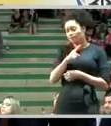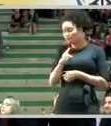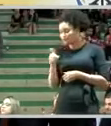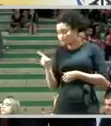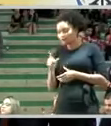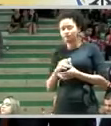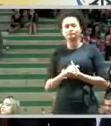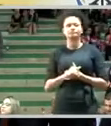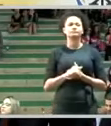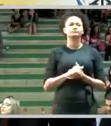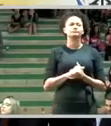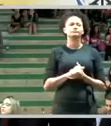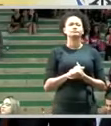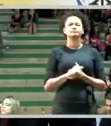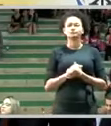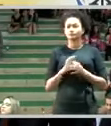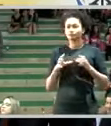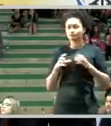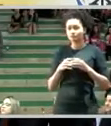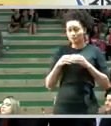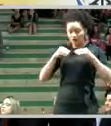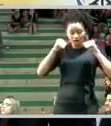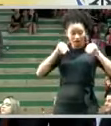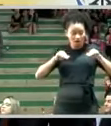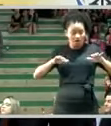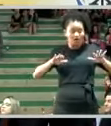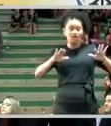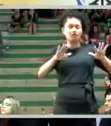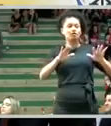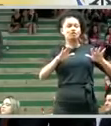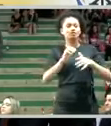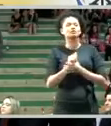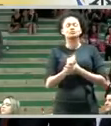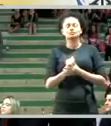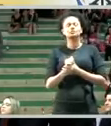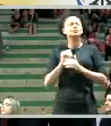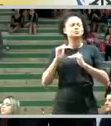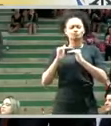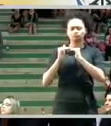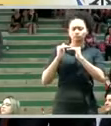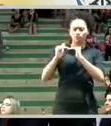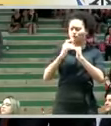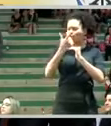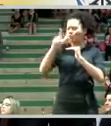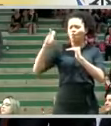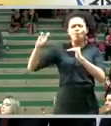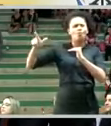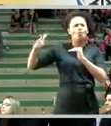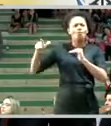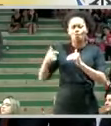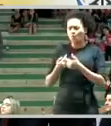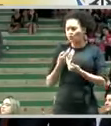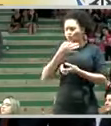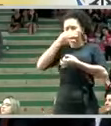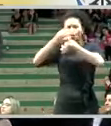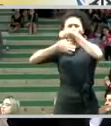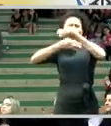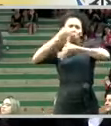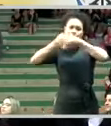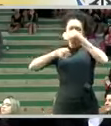olhar a eira de Nacon, Champre e outros renomados comentaristas